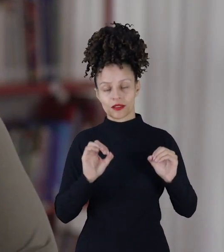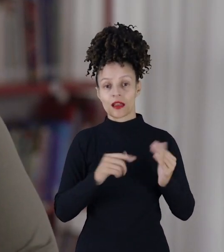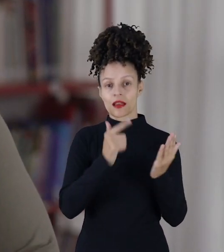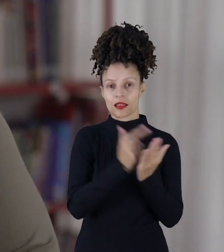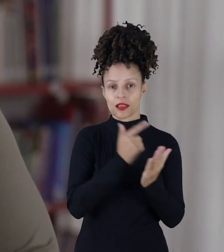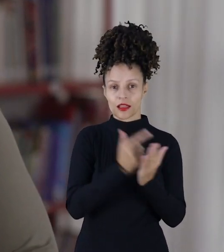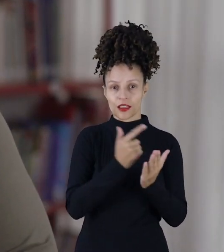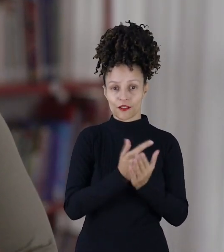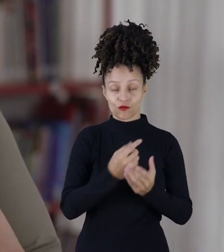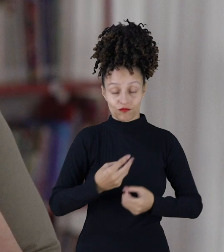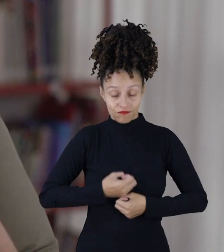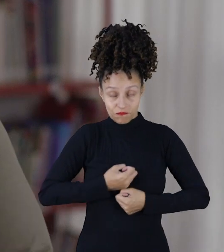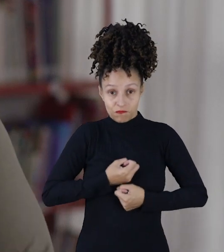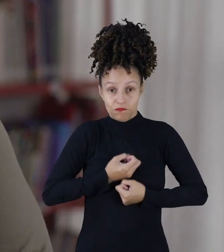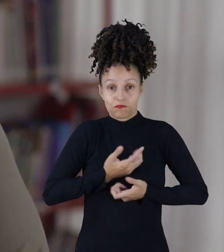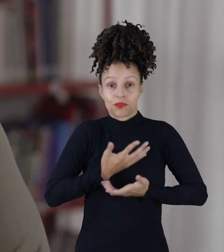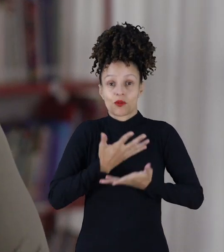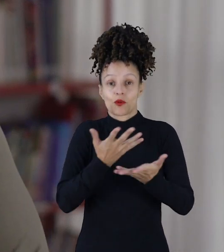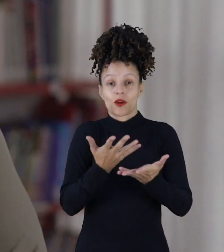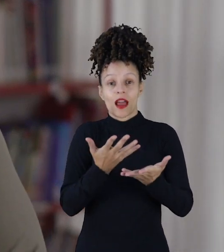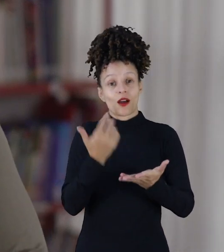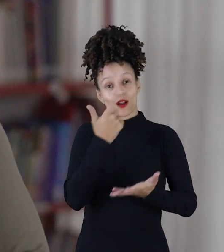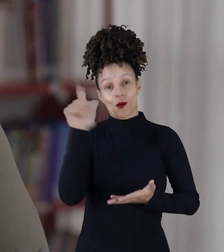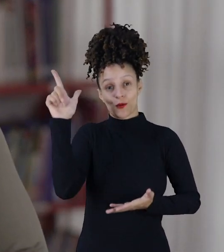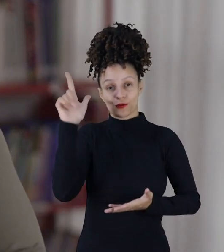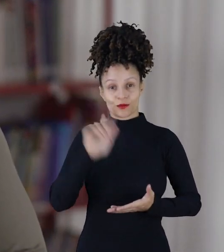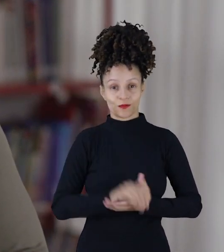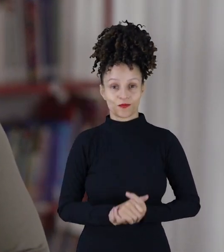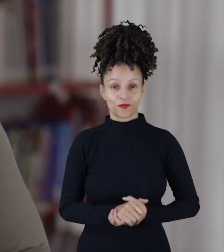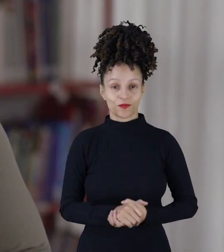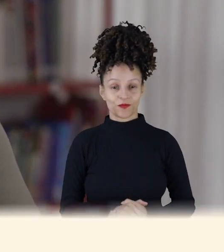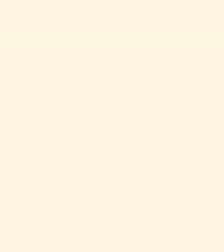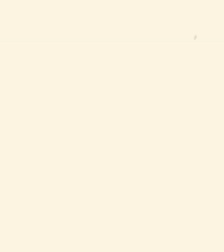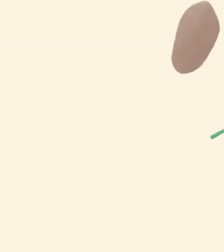mais. O livro cresceu tanto dentro dela que agora é outro.